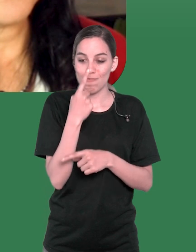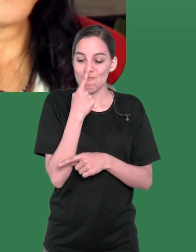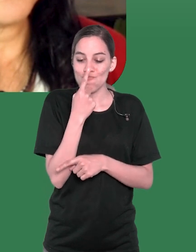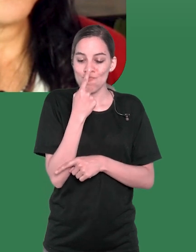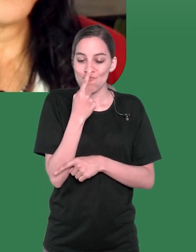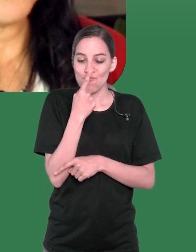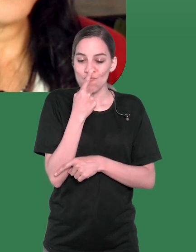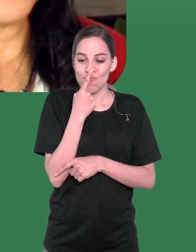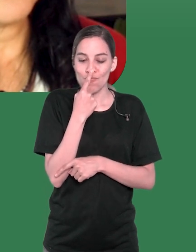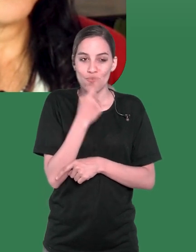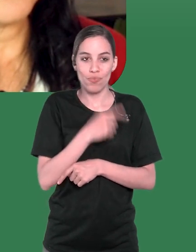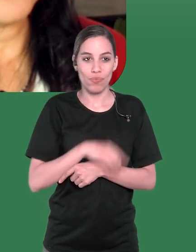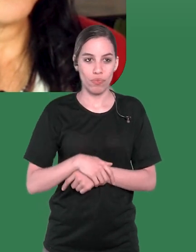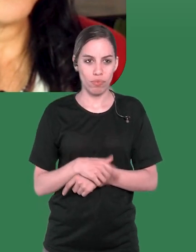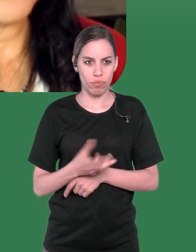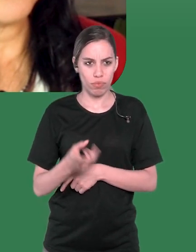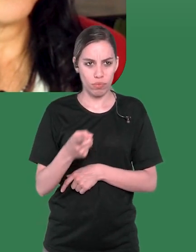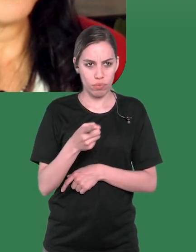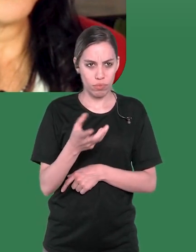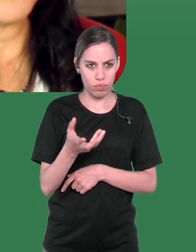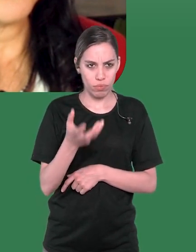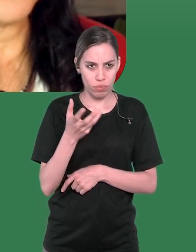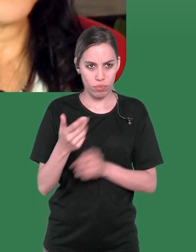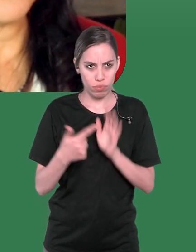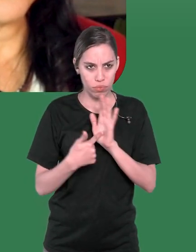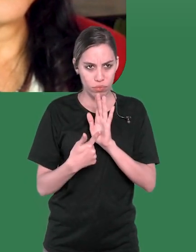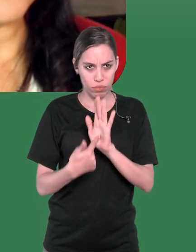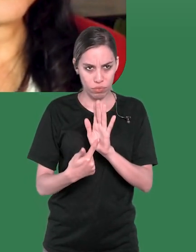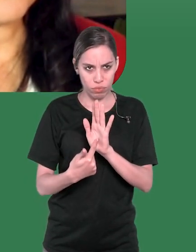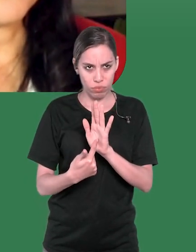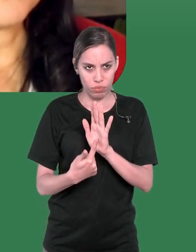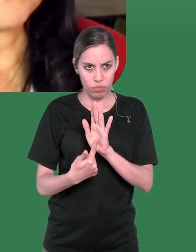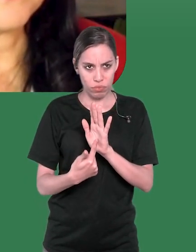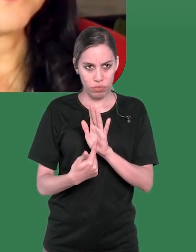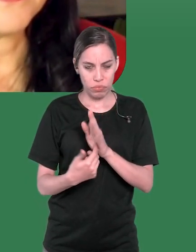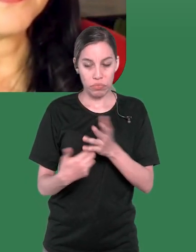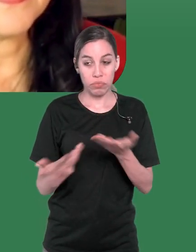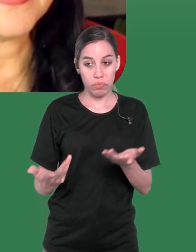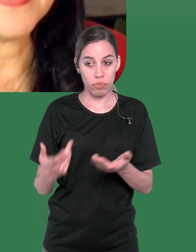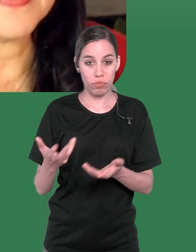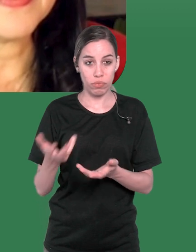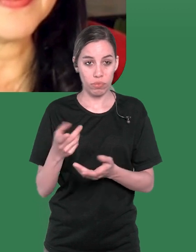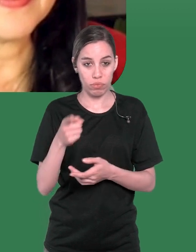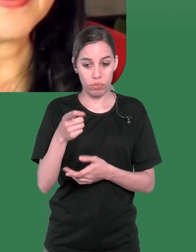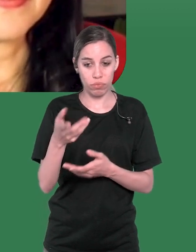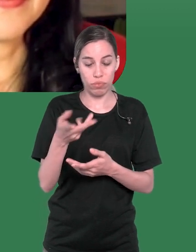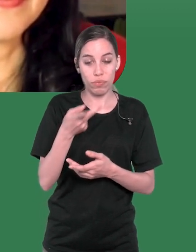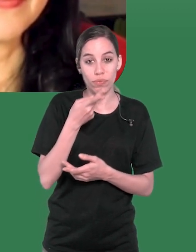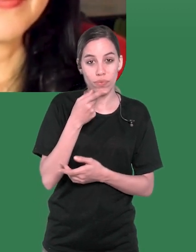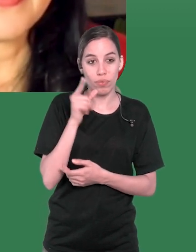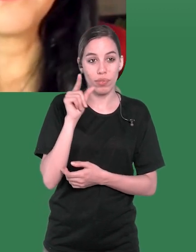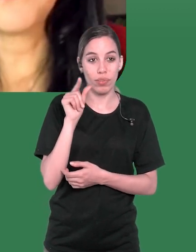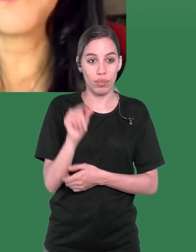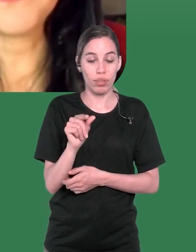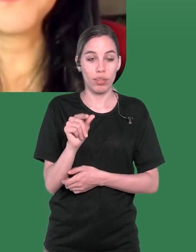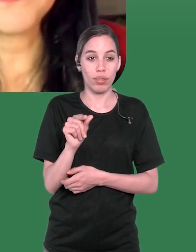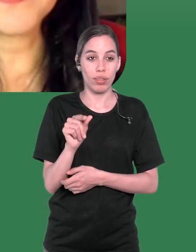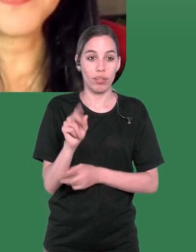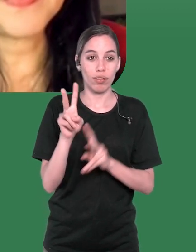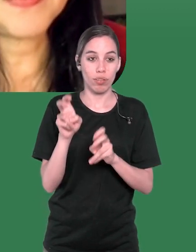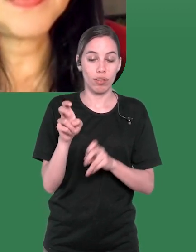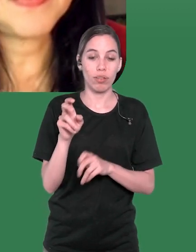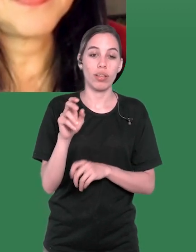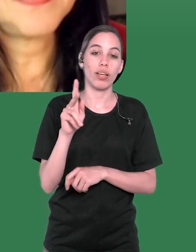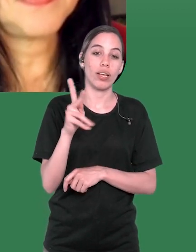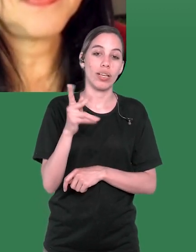vezes. Conseguiu, Nina, mostrar? É que mostra de novo? Então, eu quero te pedir para falar a respeito da Hilda